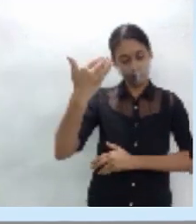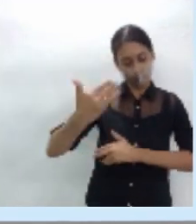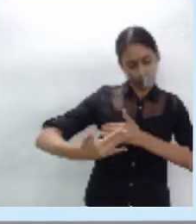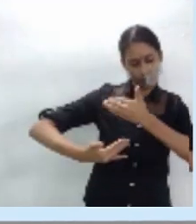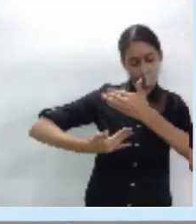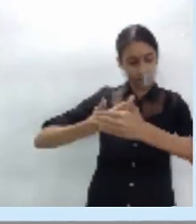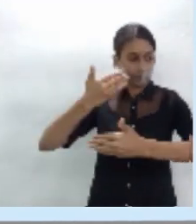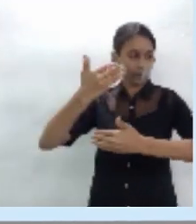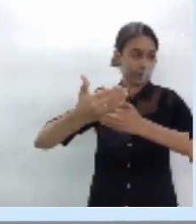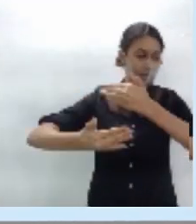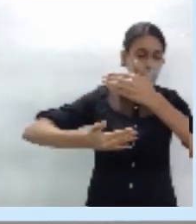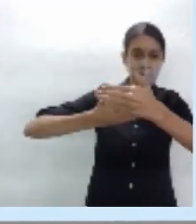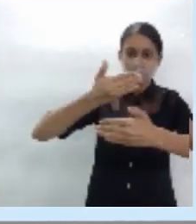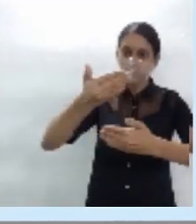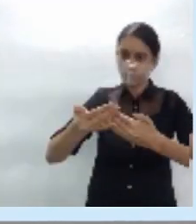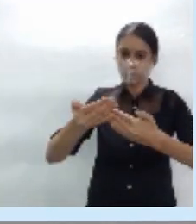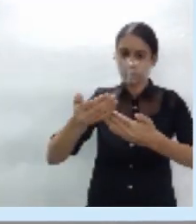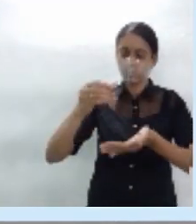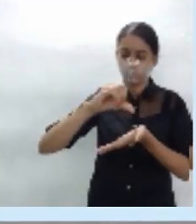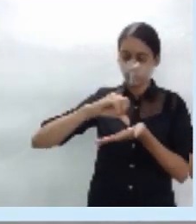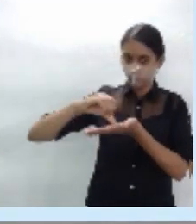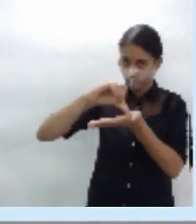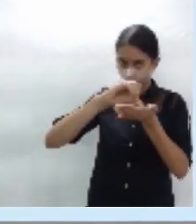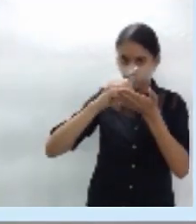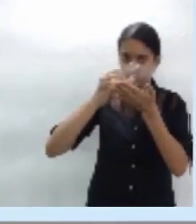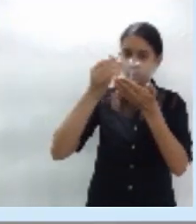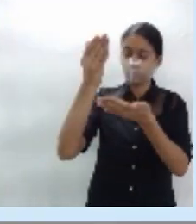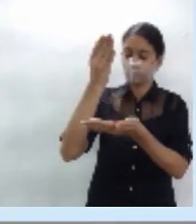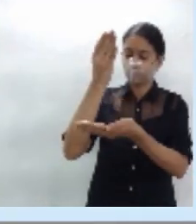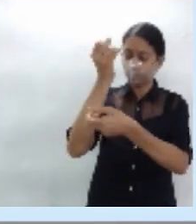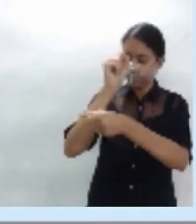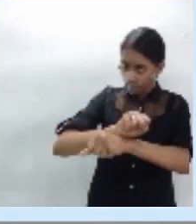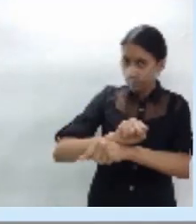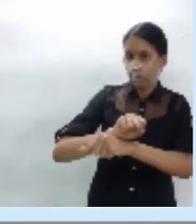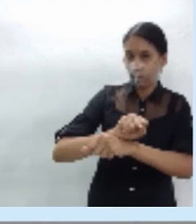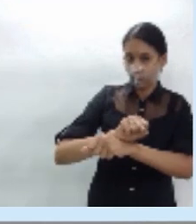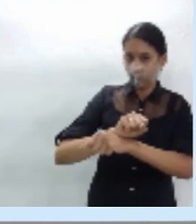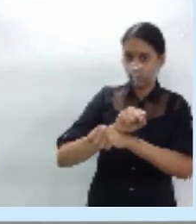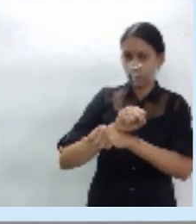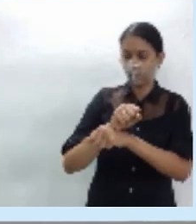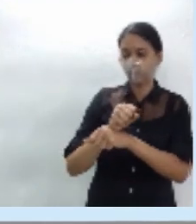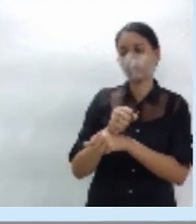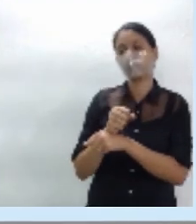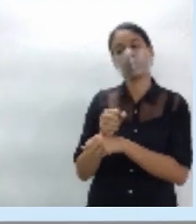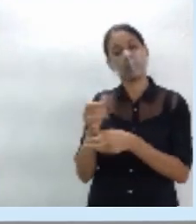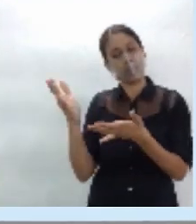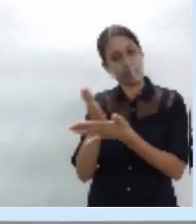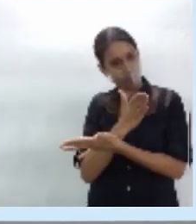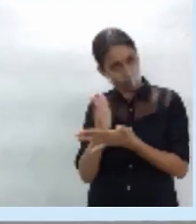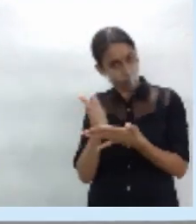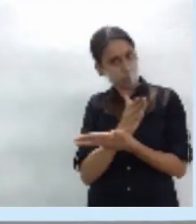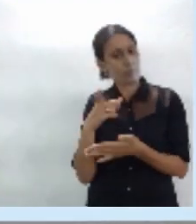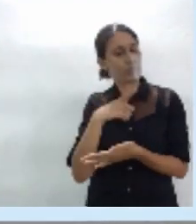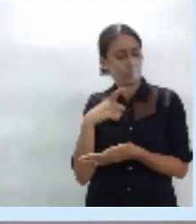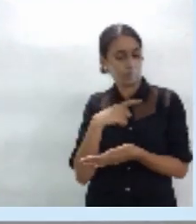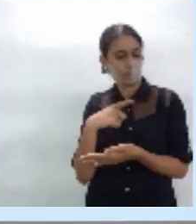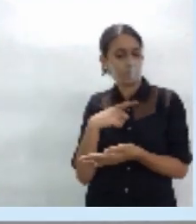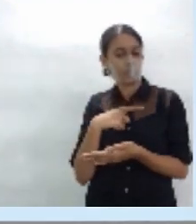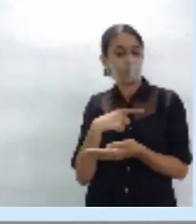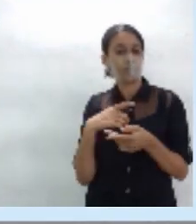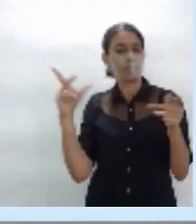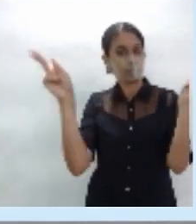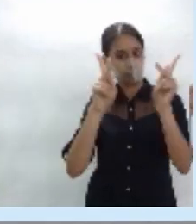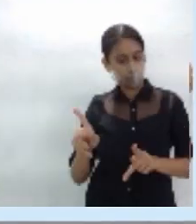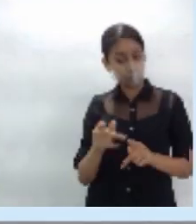processo de descolonização dos continentes, tanto africano quanto asiático, alguns foram de forma pacífica, outros de